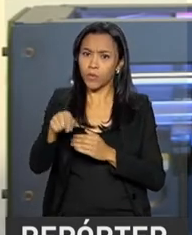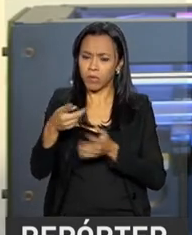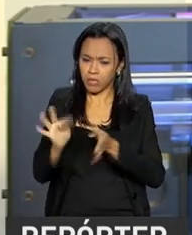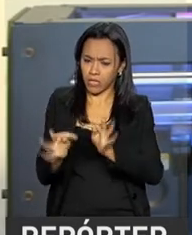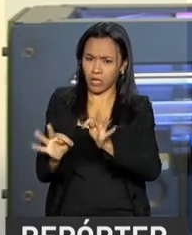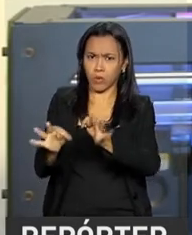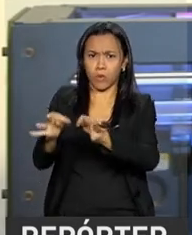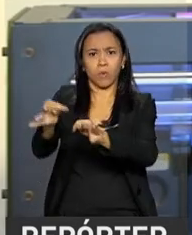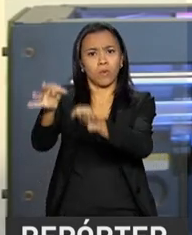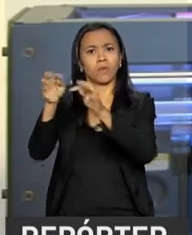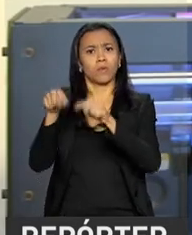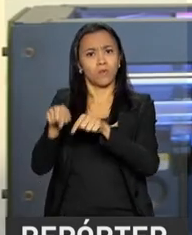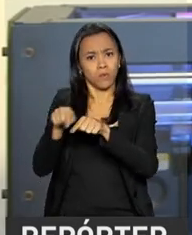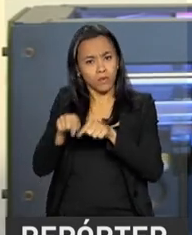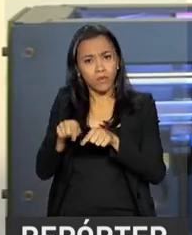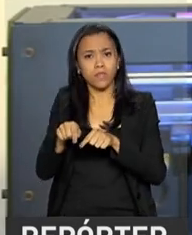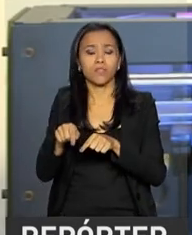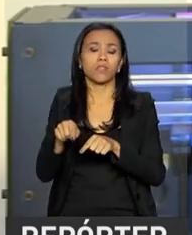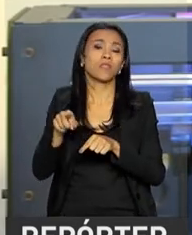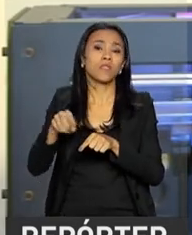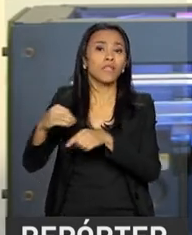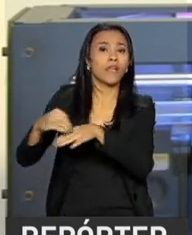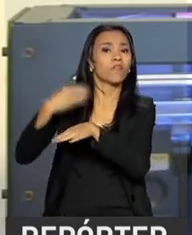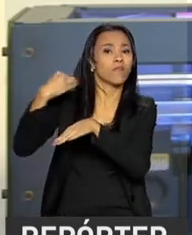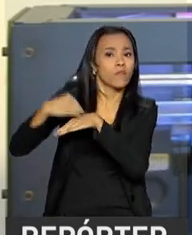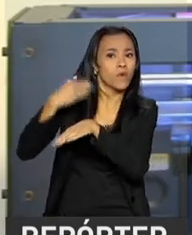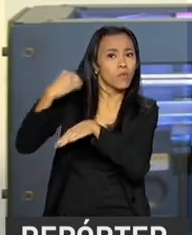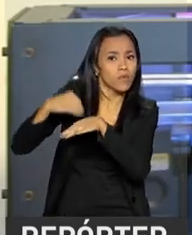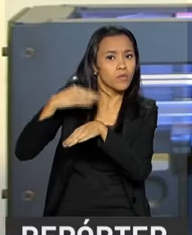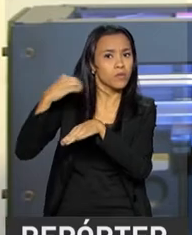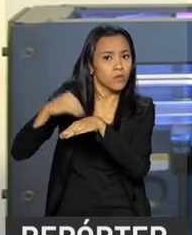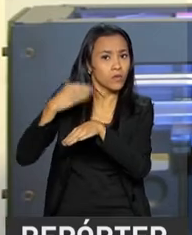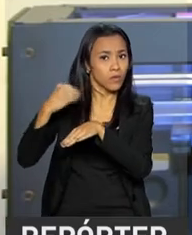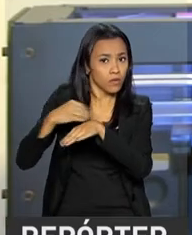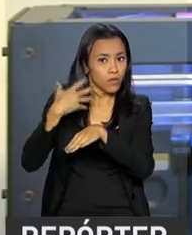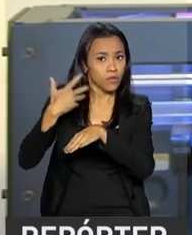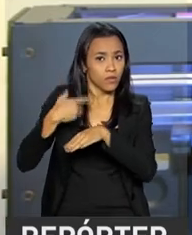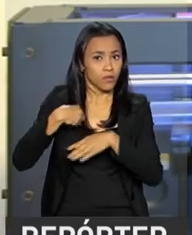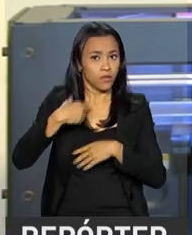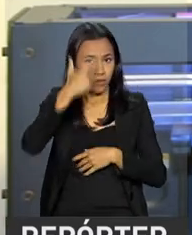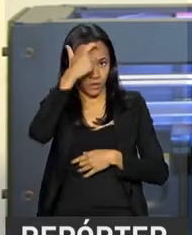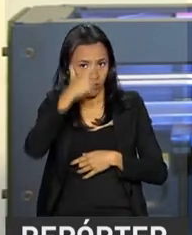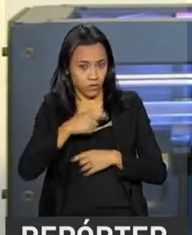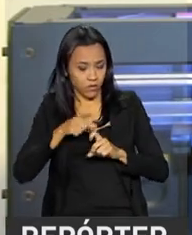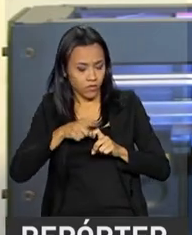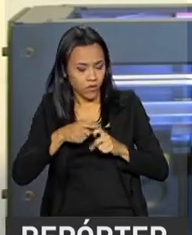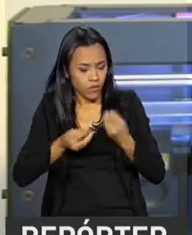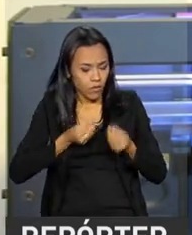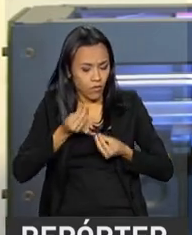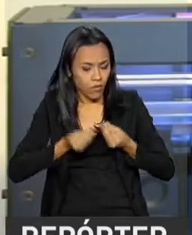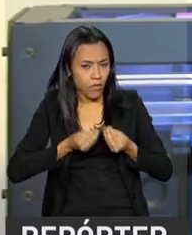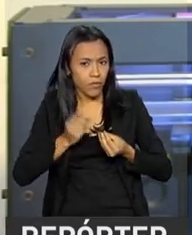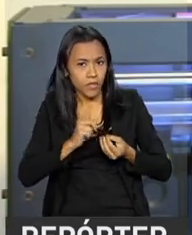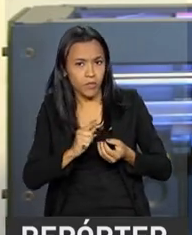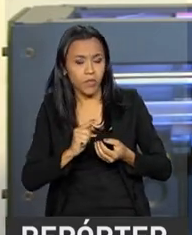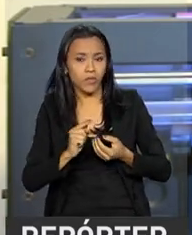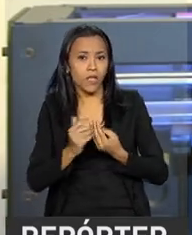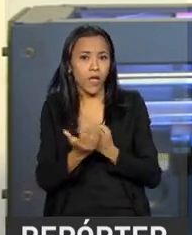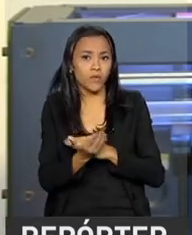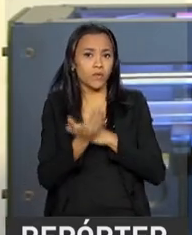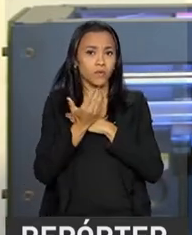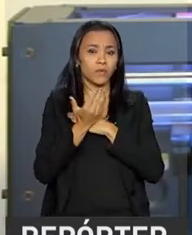e de fato gera informações essas informações vão gerar um dia o que a gente chama de um dia